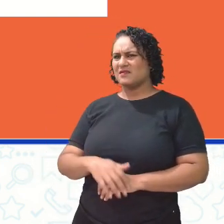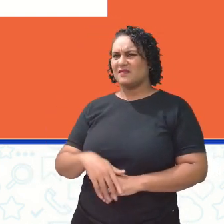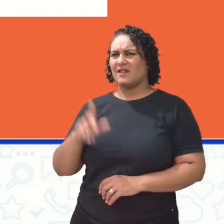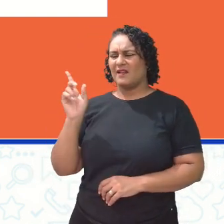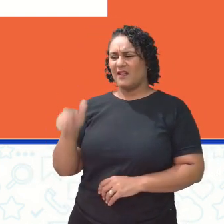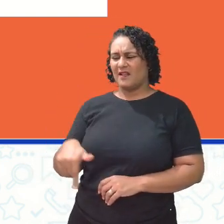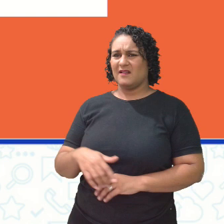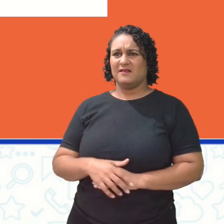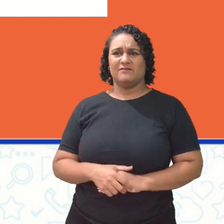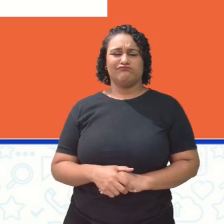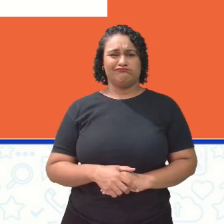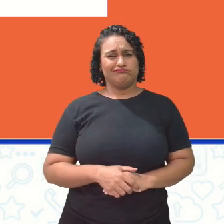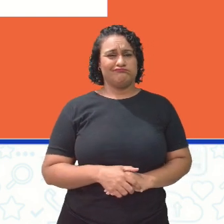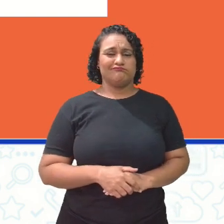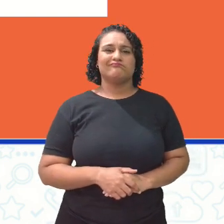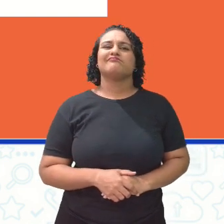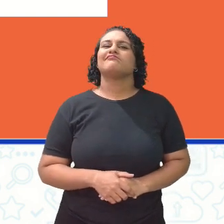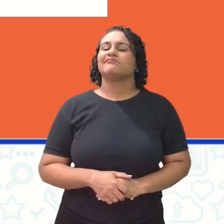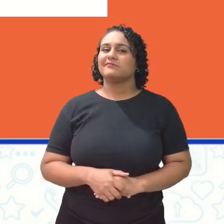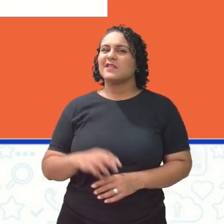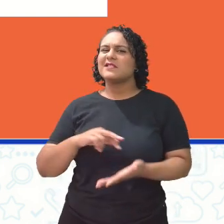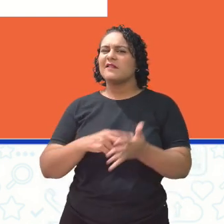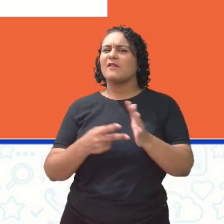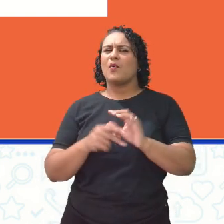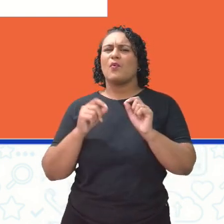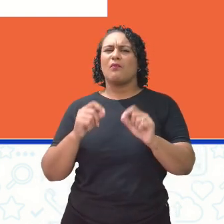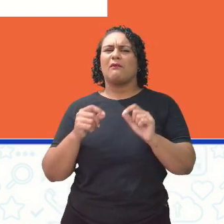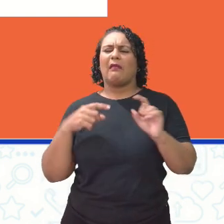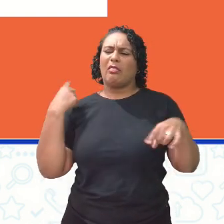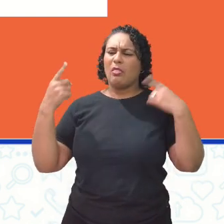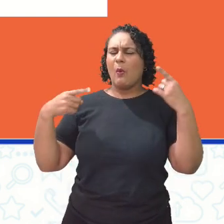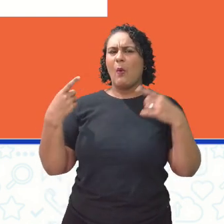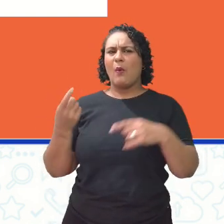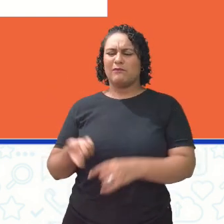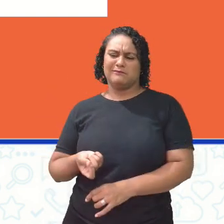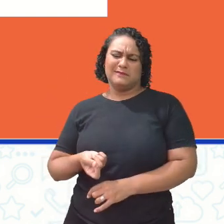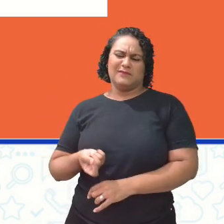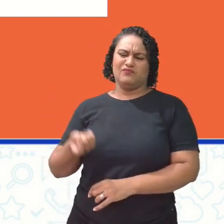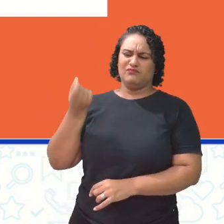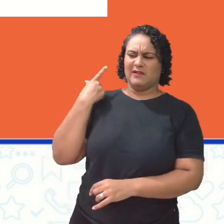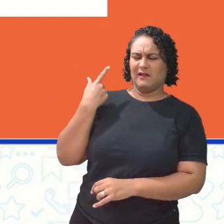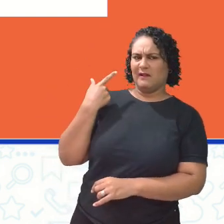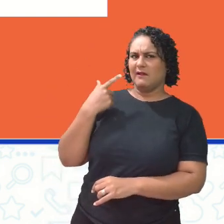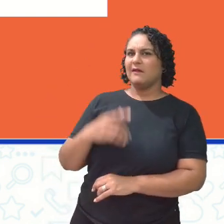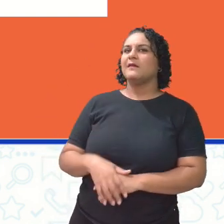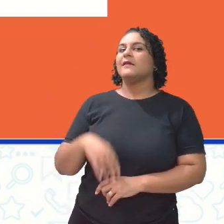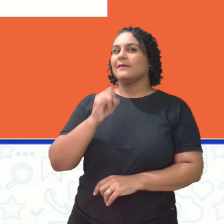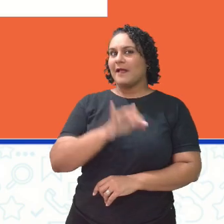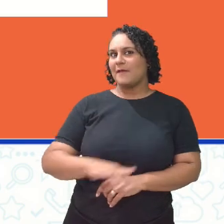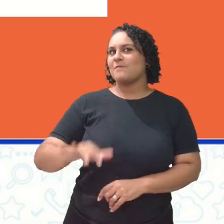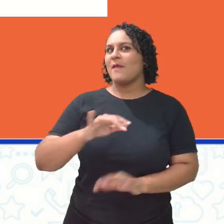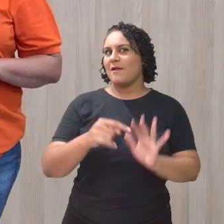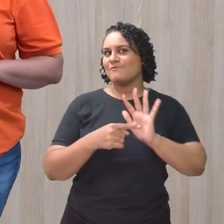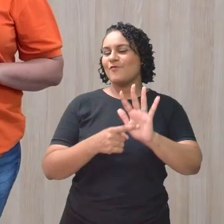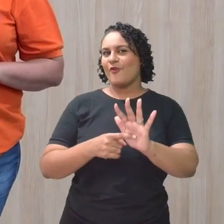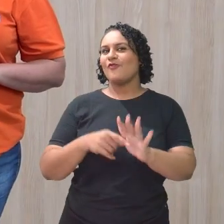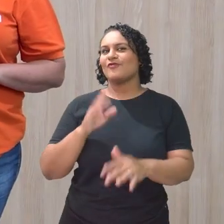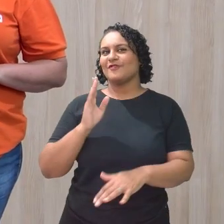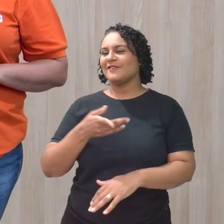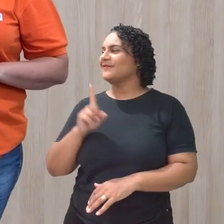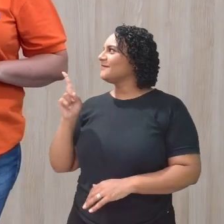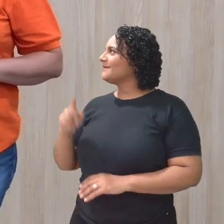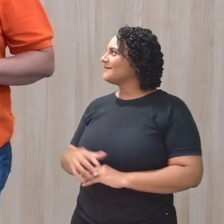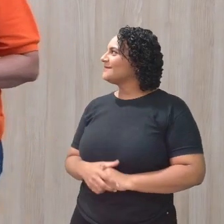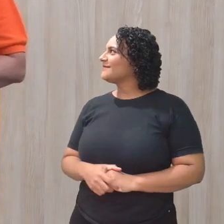é cabulosa, não é? Significa doideira, esquisita, estranho. A imagem aí já diz, né? Fala mais do que tudo.